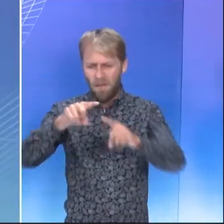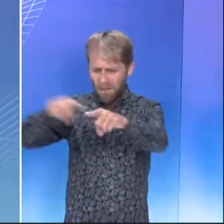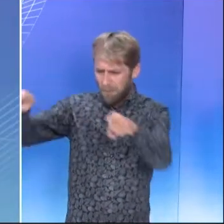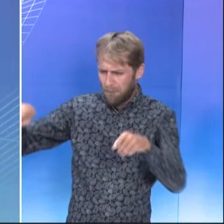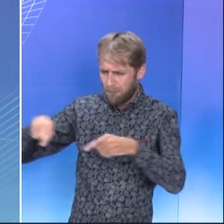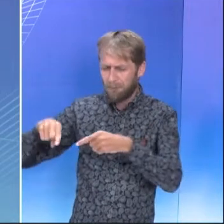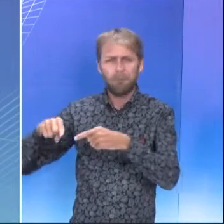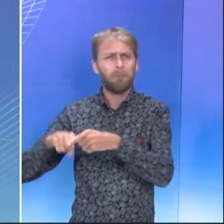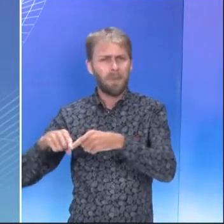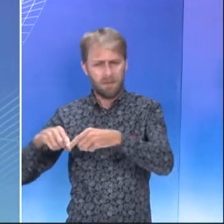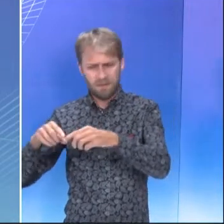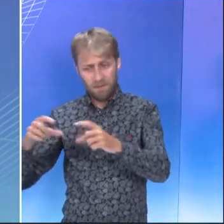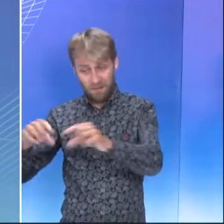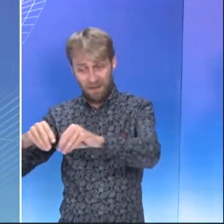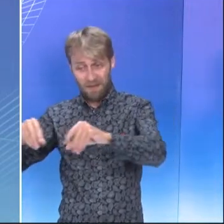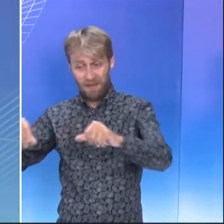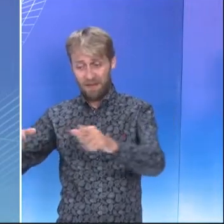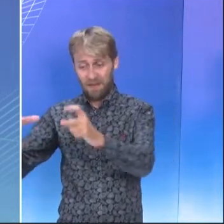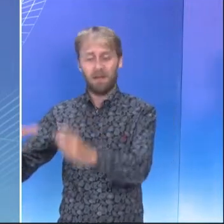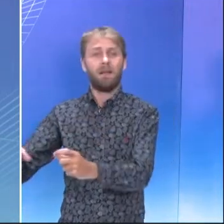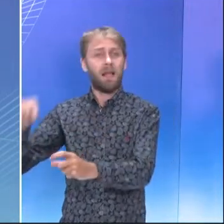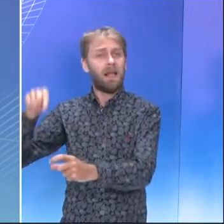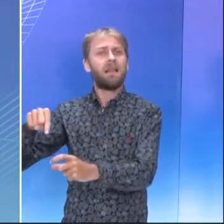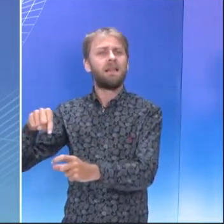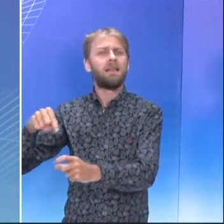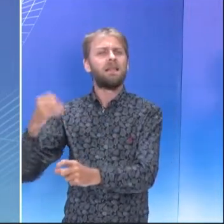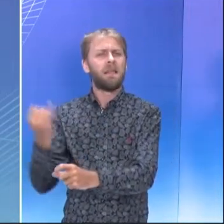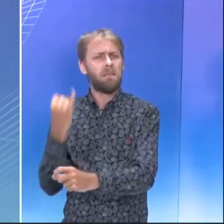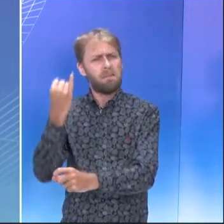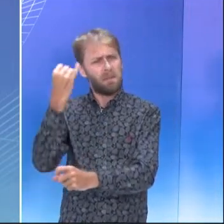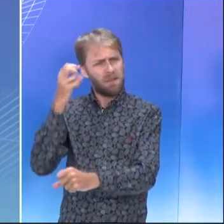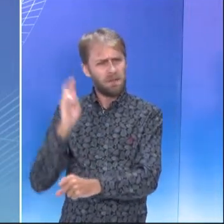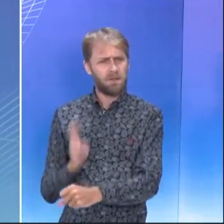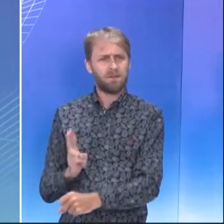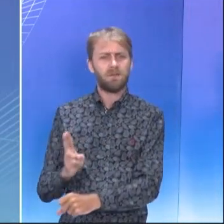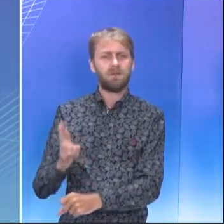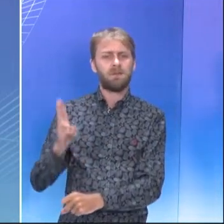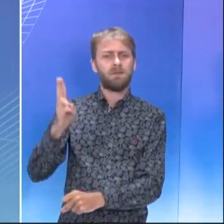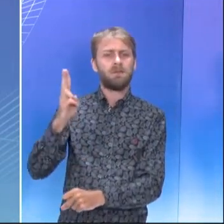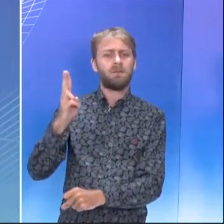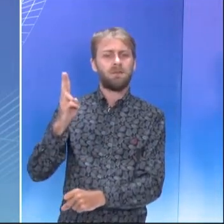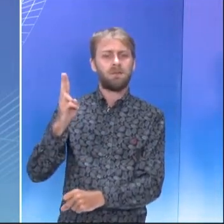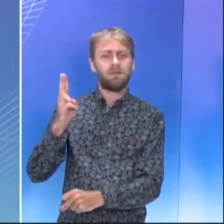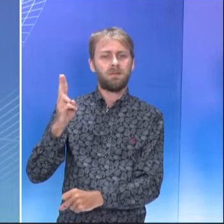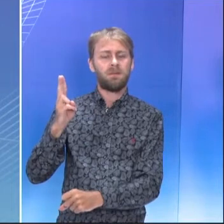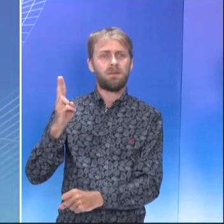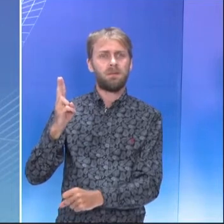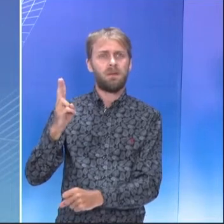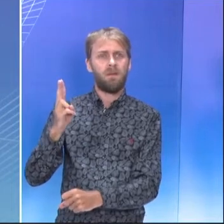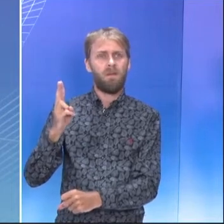fator importante para a permanência e para a continuidade da